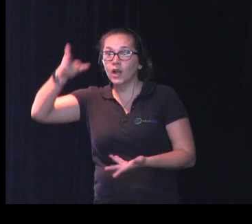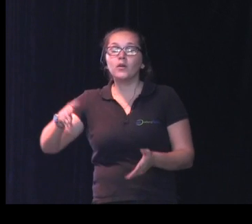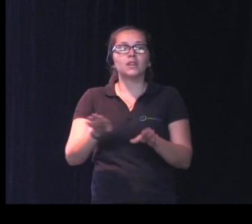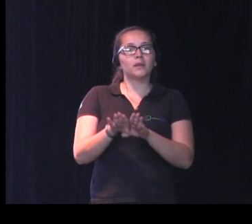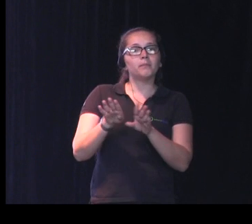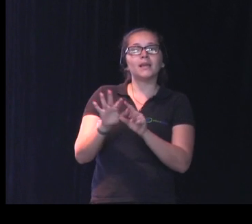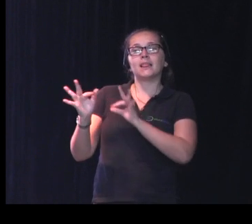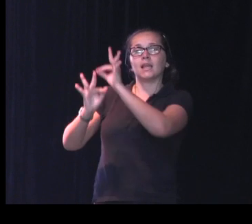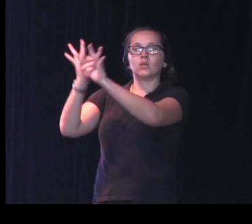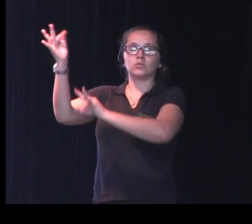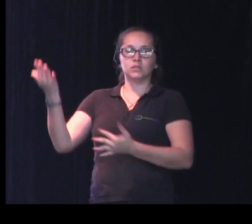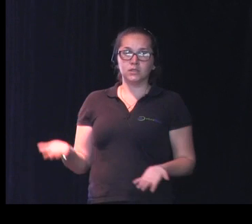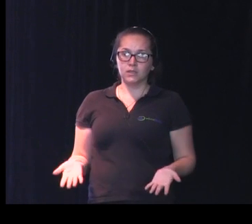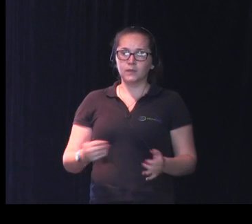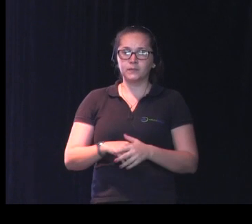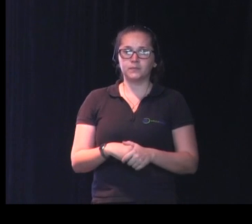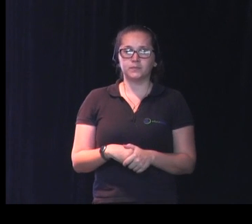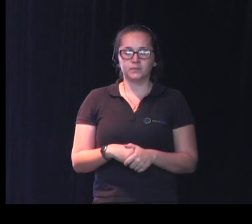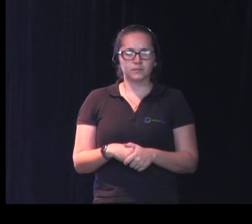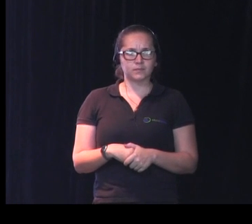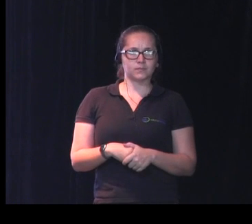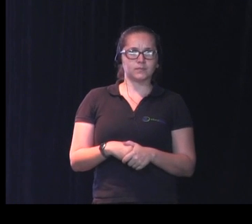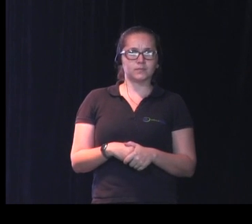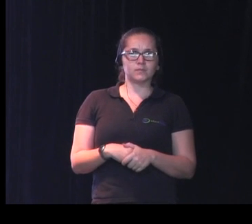de História e Ciências Naturais, outro da Tecnologia,